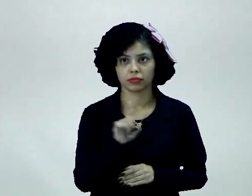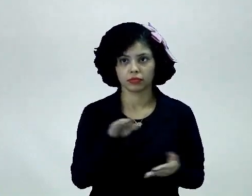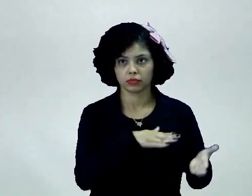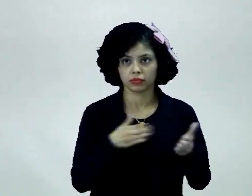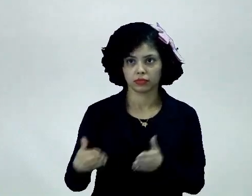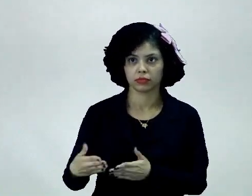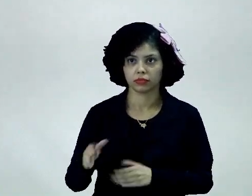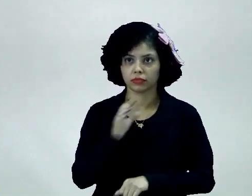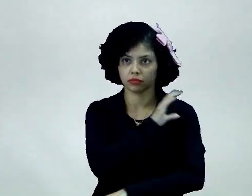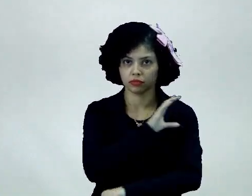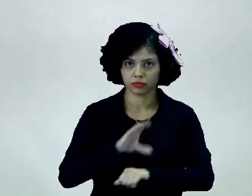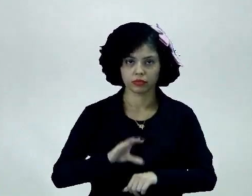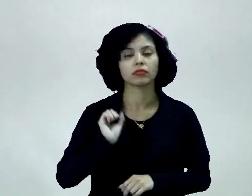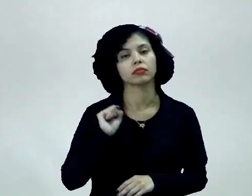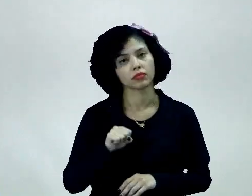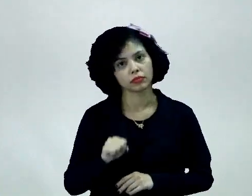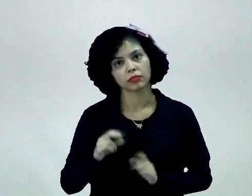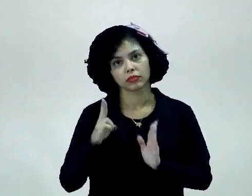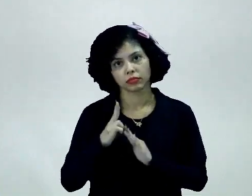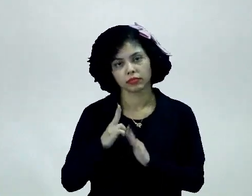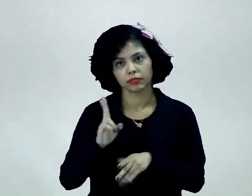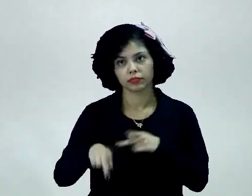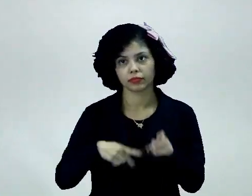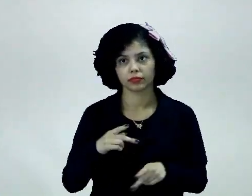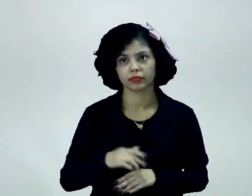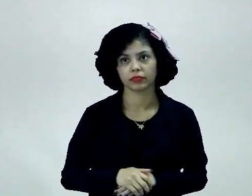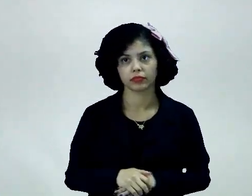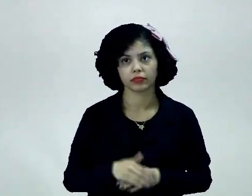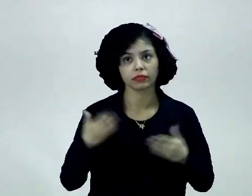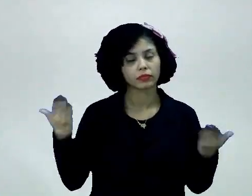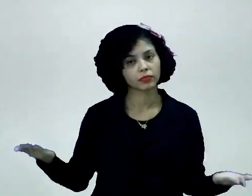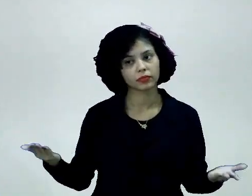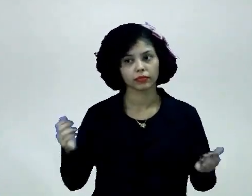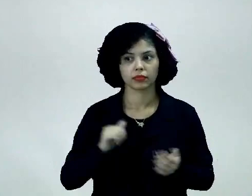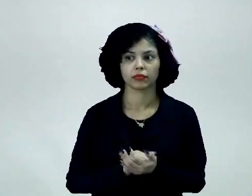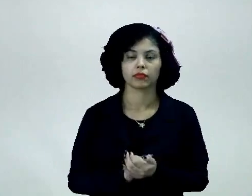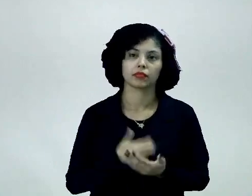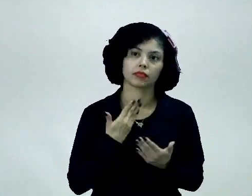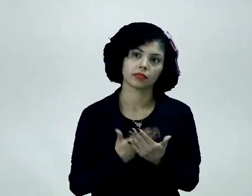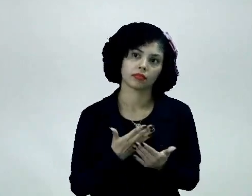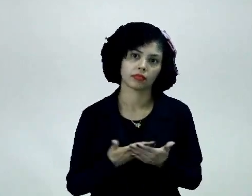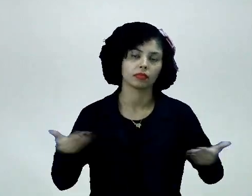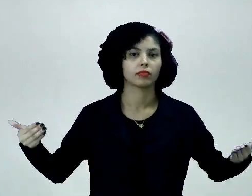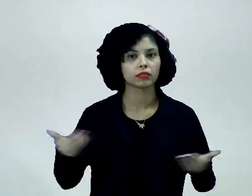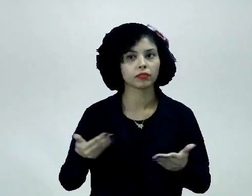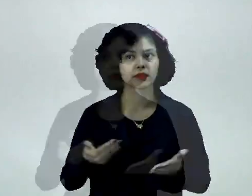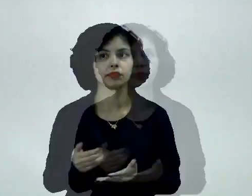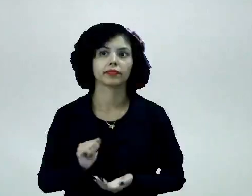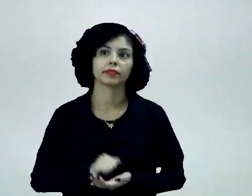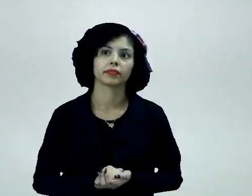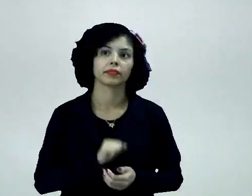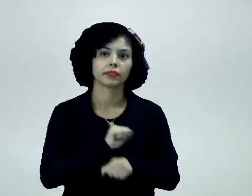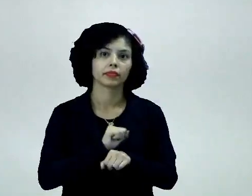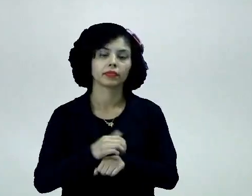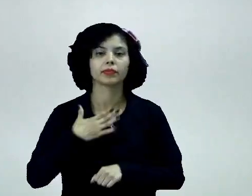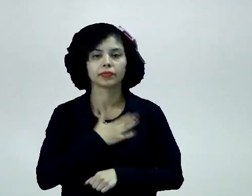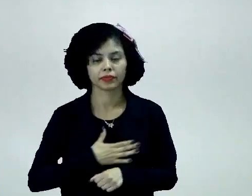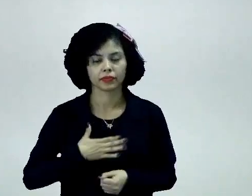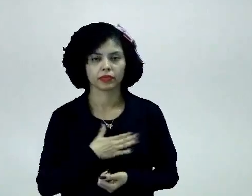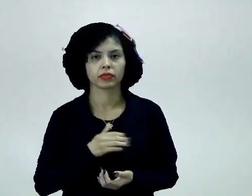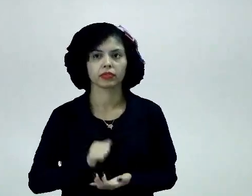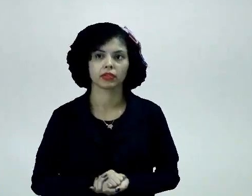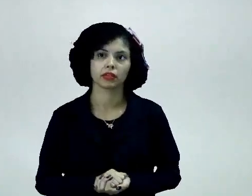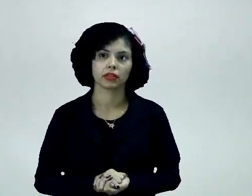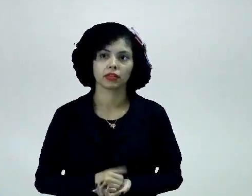faz parte da cultura africana e sim dos povos indígenas, ok? Então é isso, gente. Essa foi a nossa aula de hoje. Espero que vocês